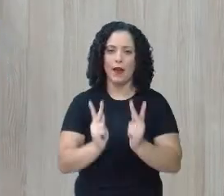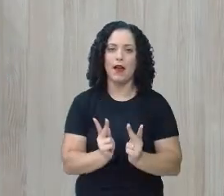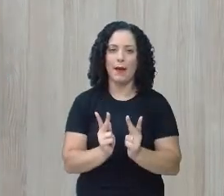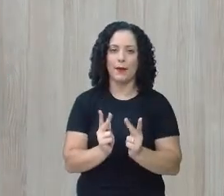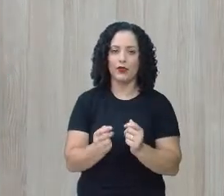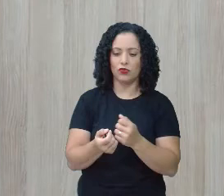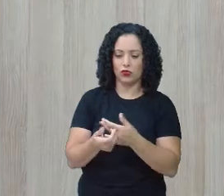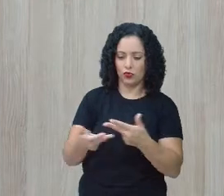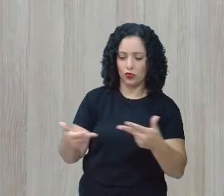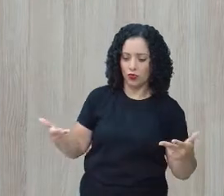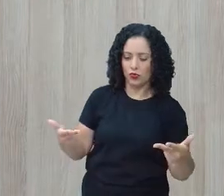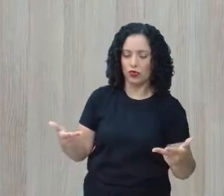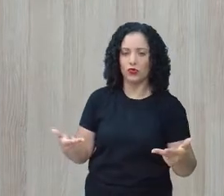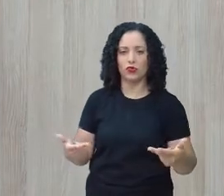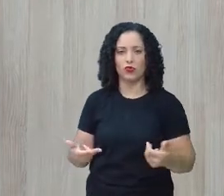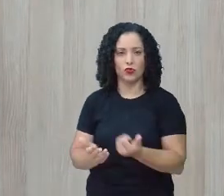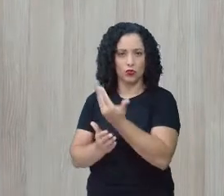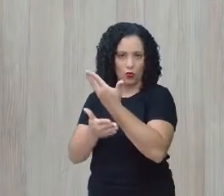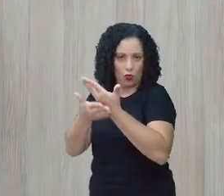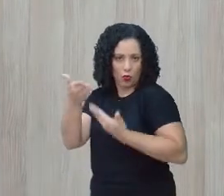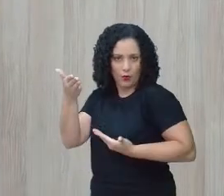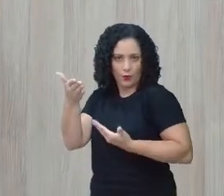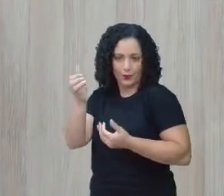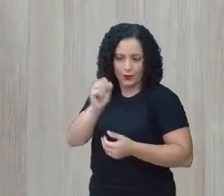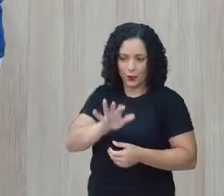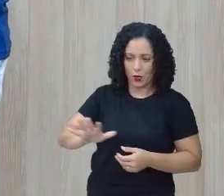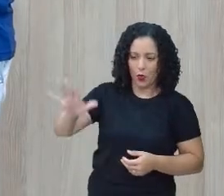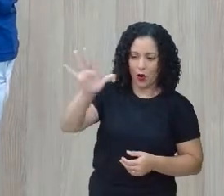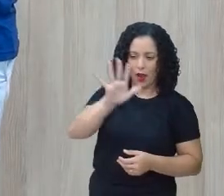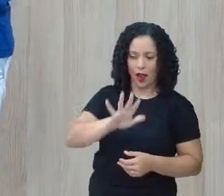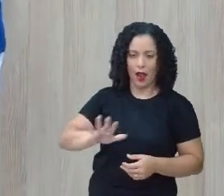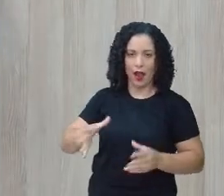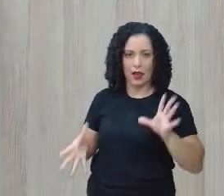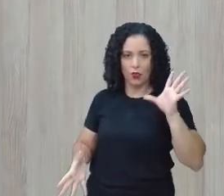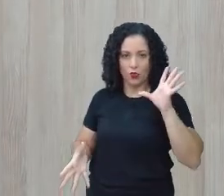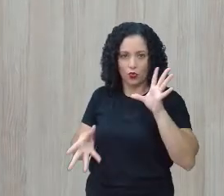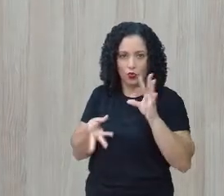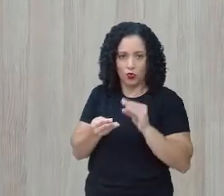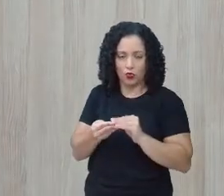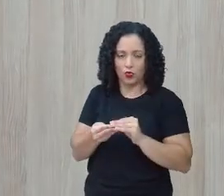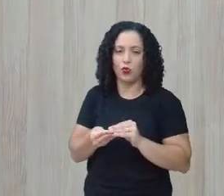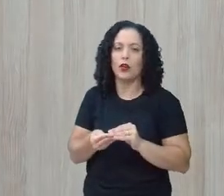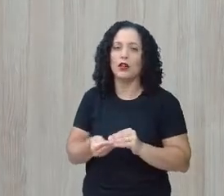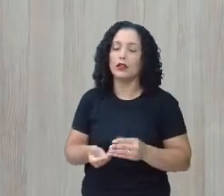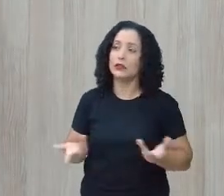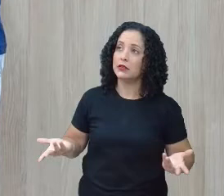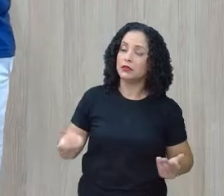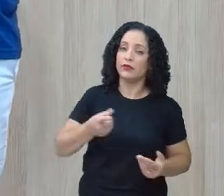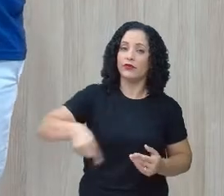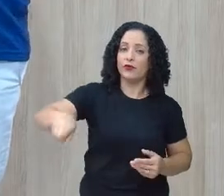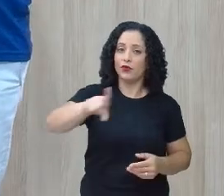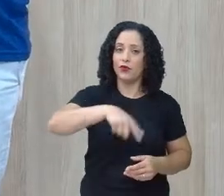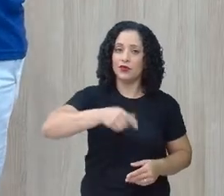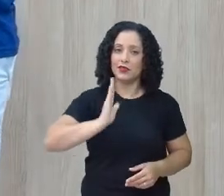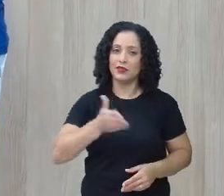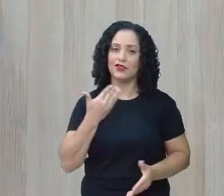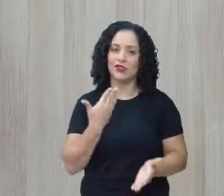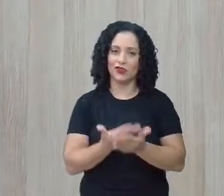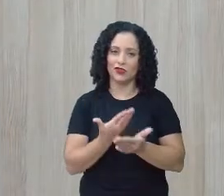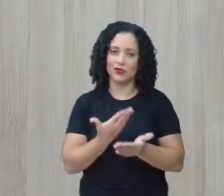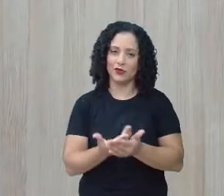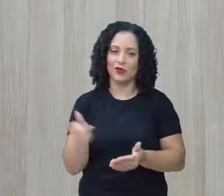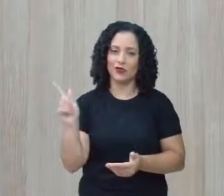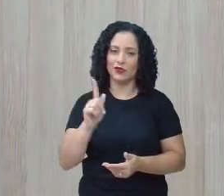são mapas, né, que mostram uma área bem menor. Então, isso talvez você até já tenha estudado, né, nas aulas